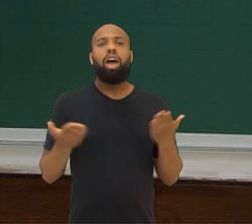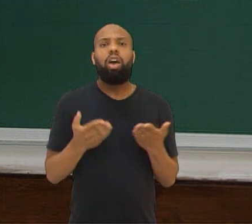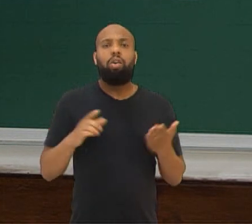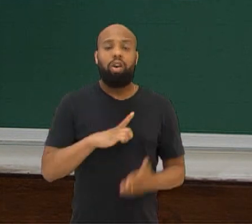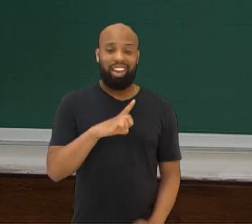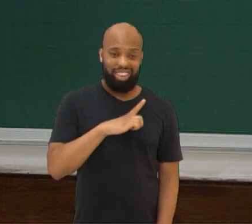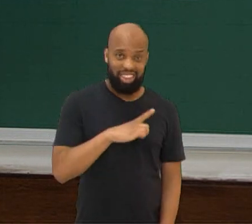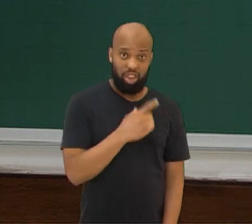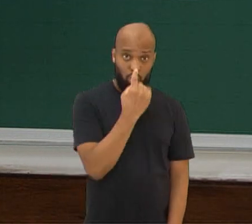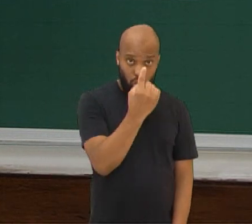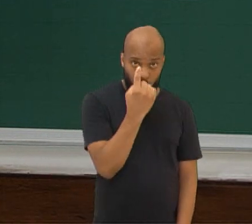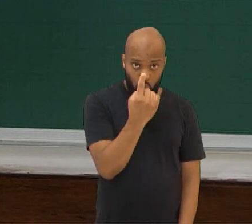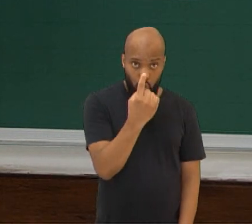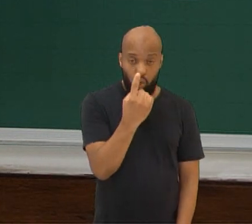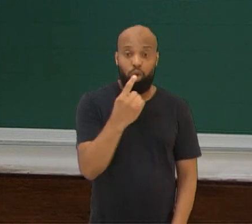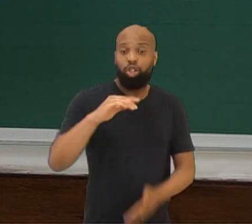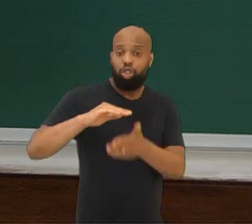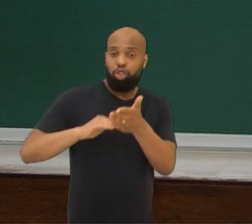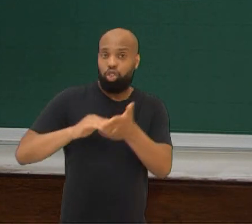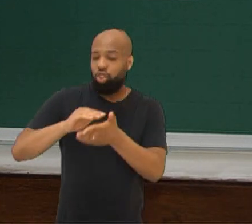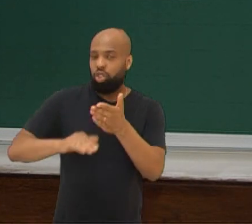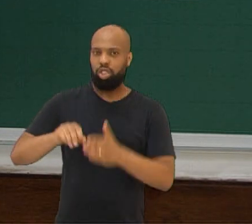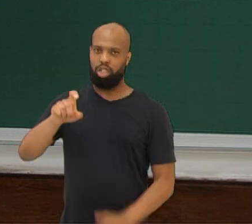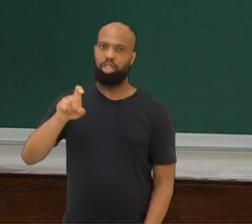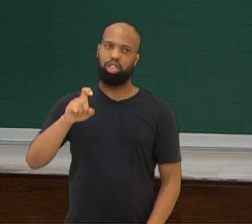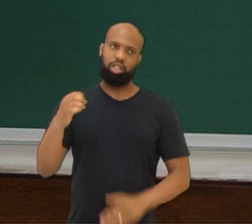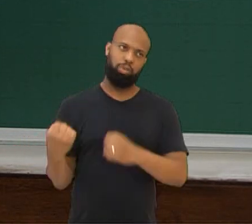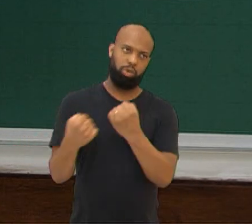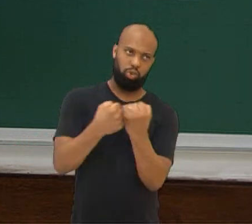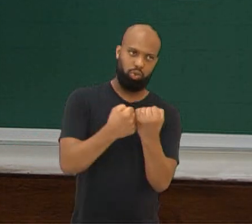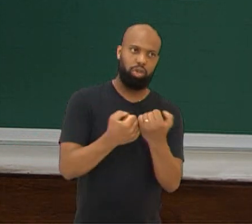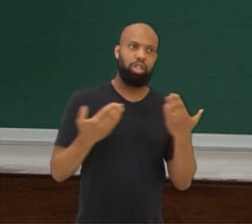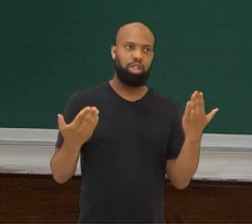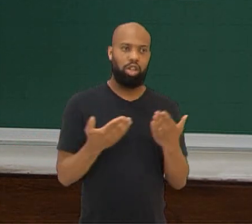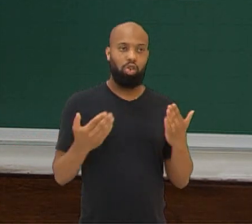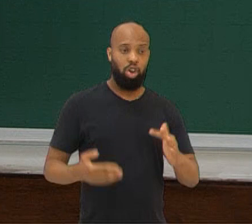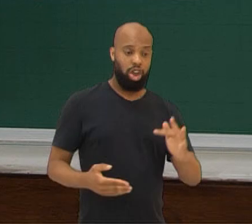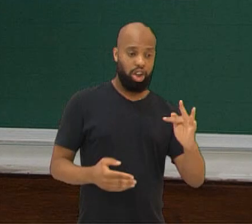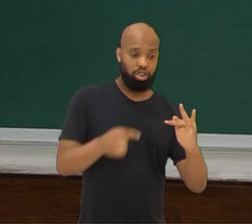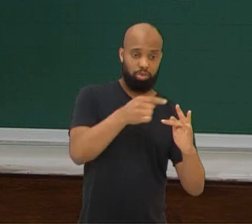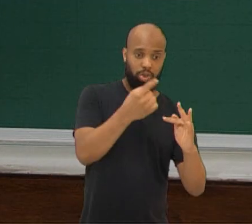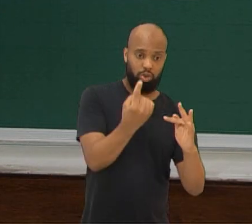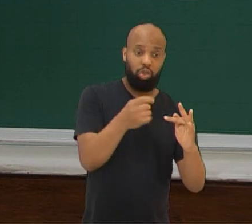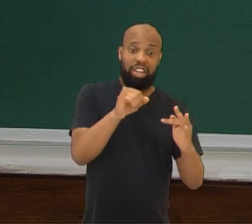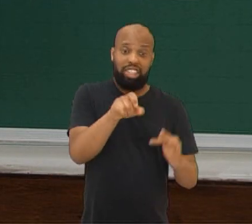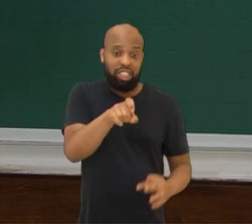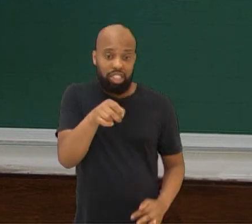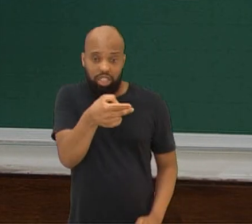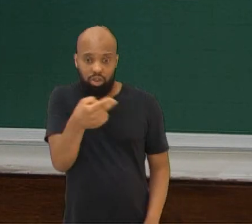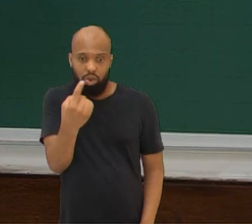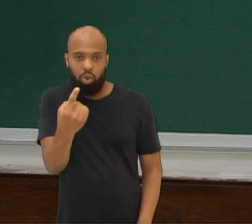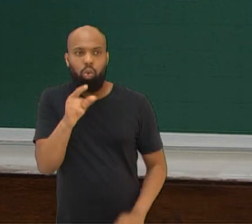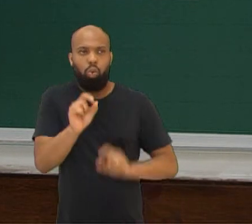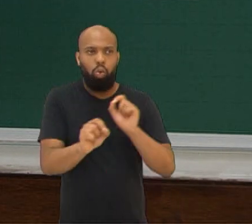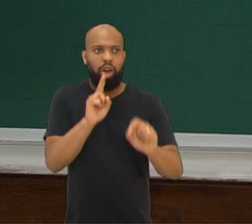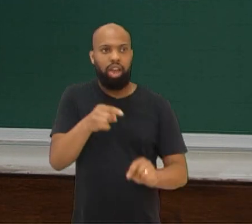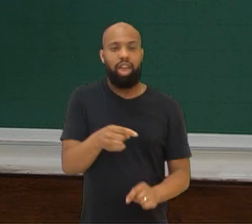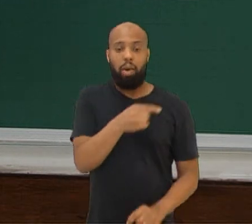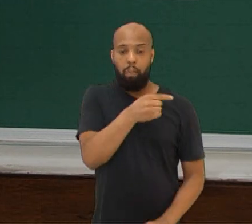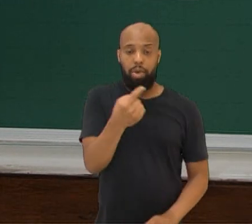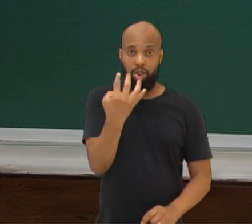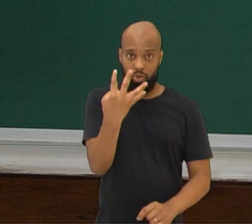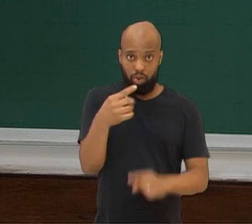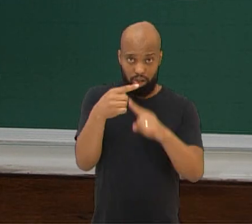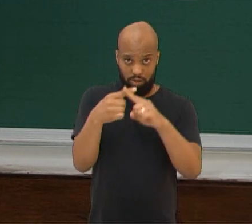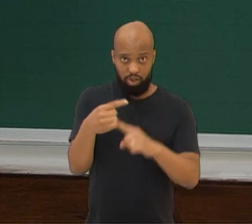do x, substituo dentro da equação. Então, a função inversa quando x vale 1 é igual a menos 4 vezes